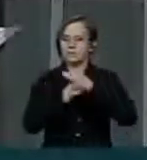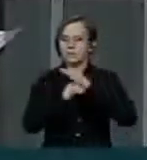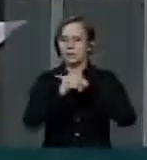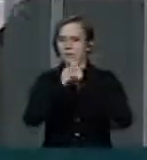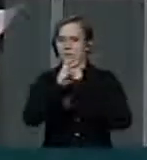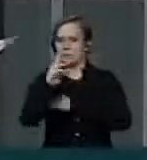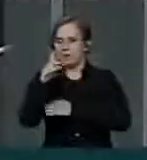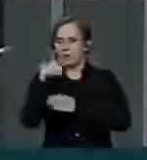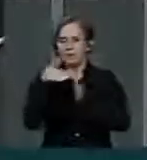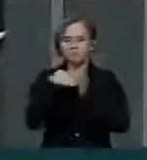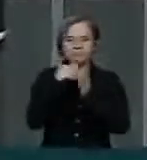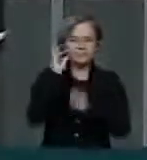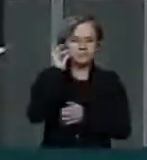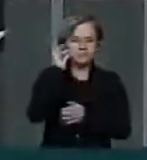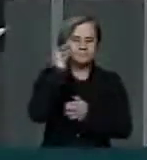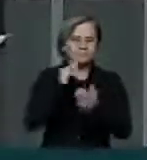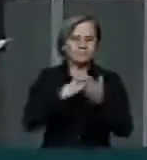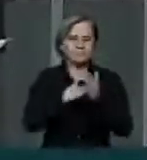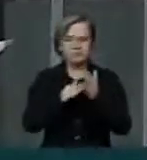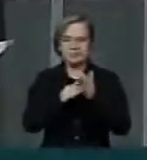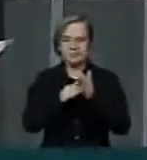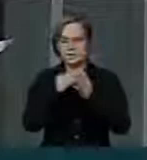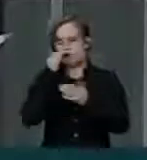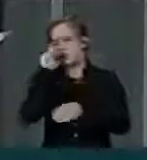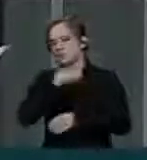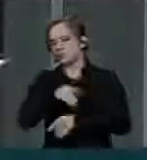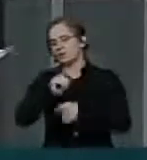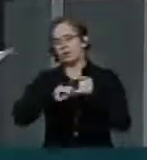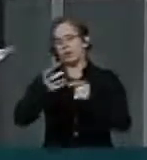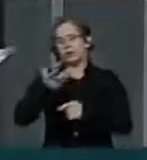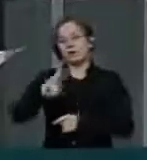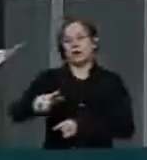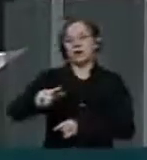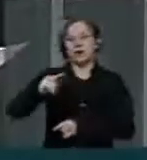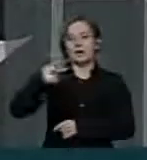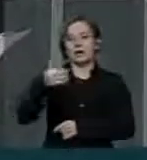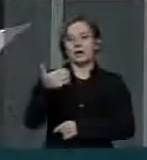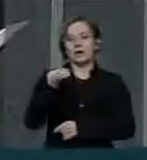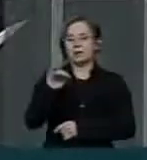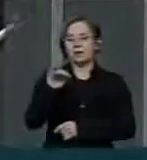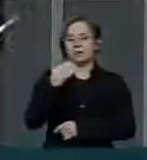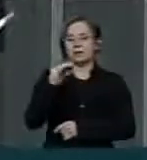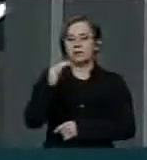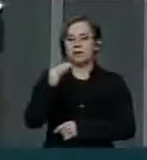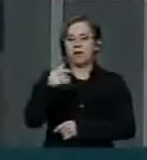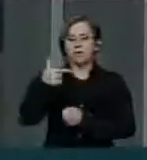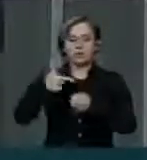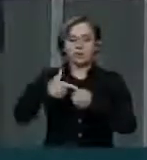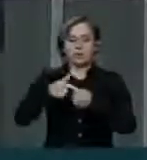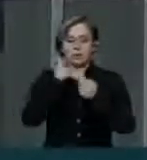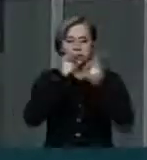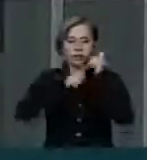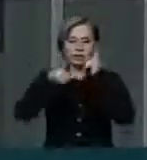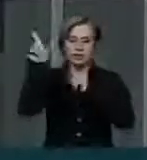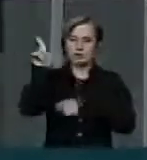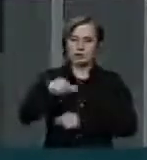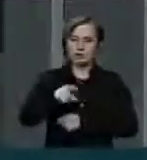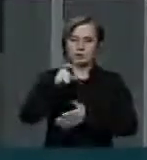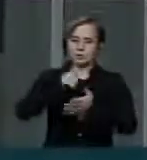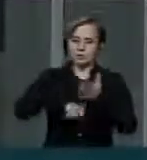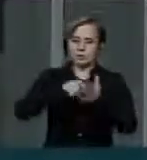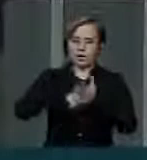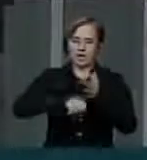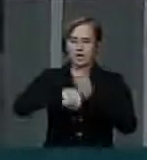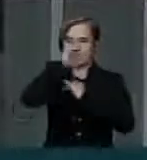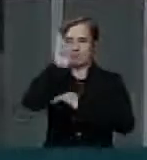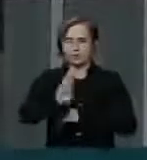última hora, ela deu para trás, que era aumentar 10 centavos a gasolina para ter uma redução nas tarifas do Brasil de